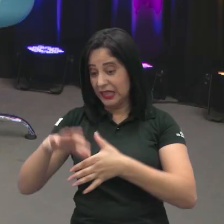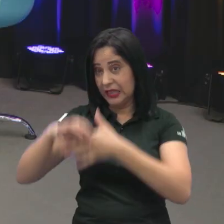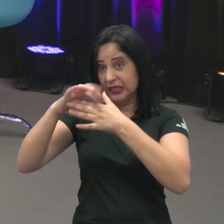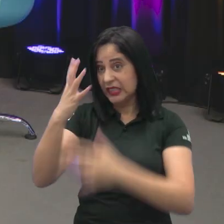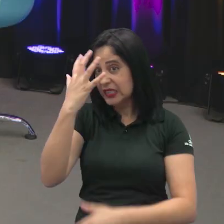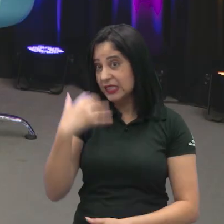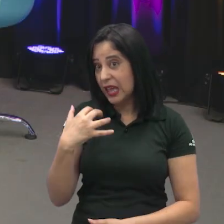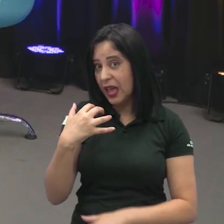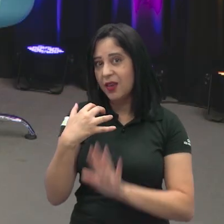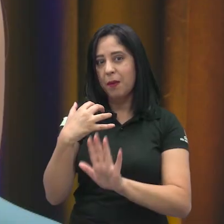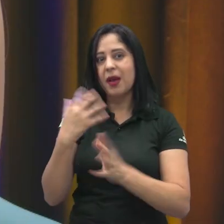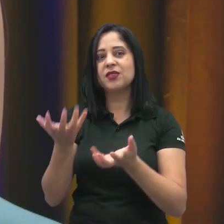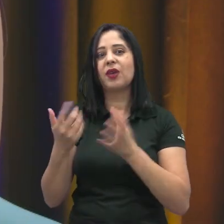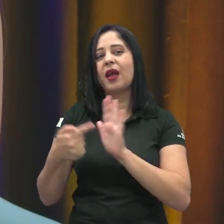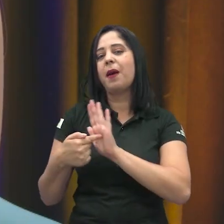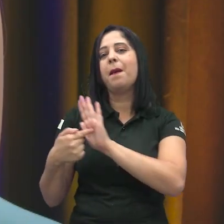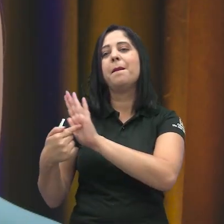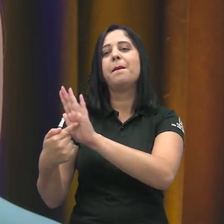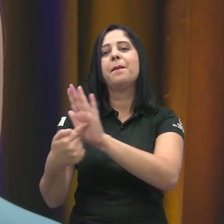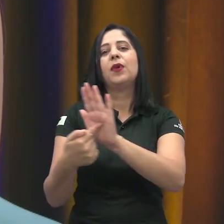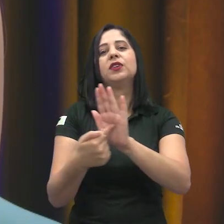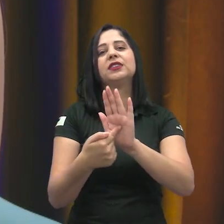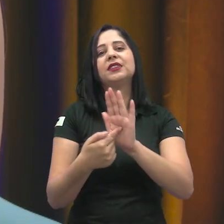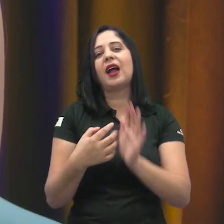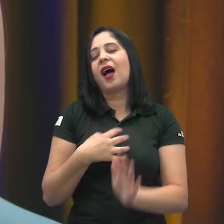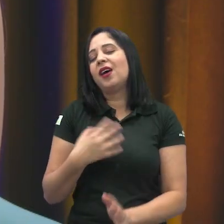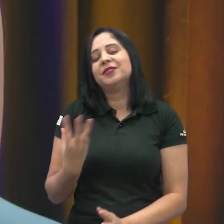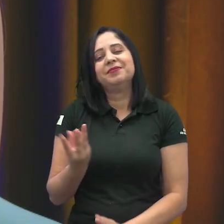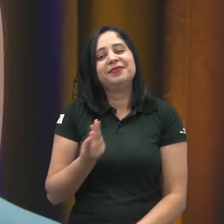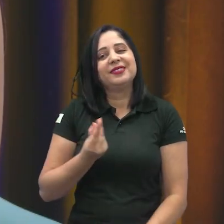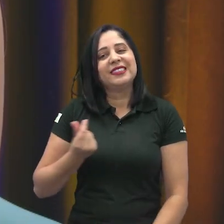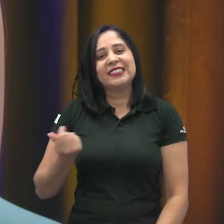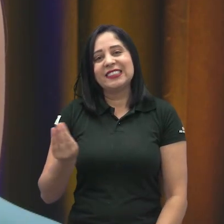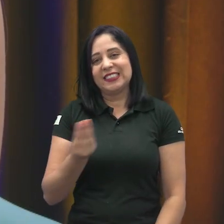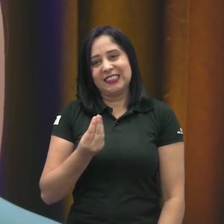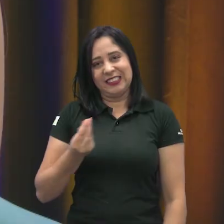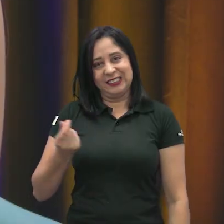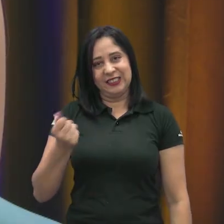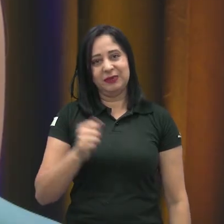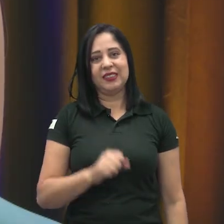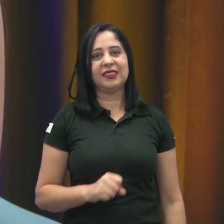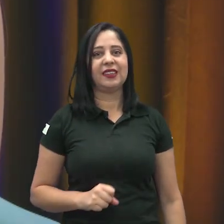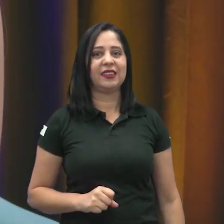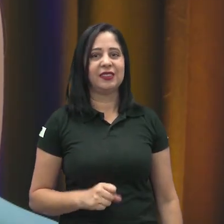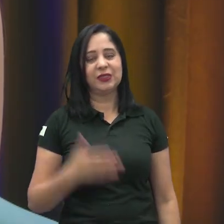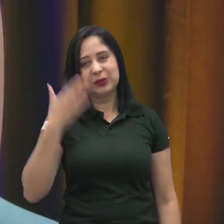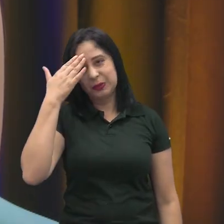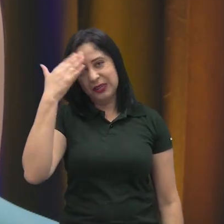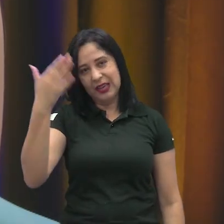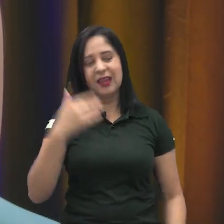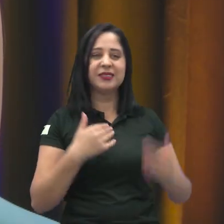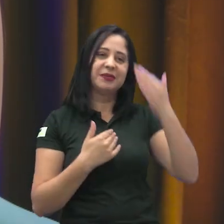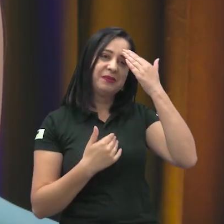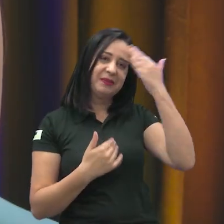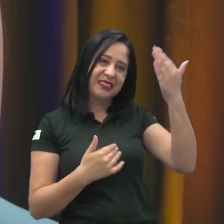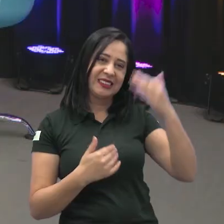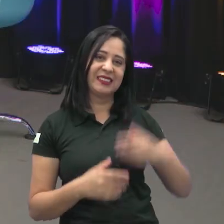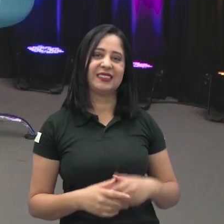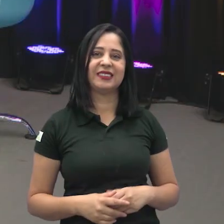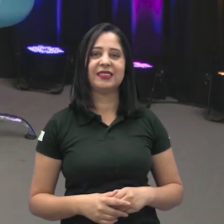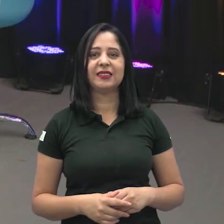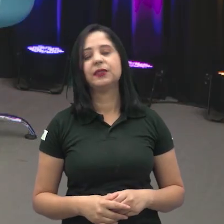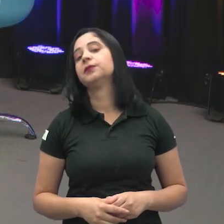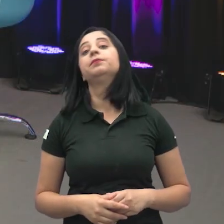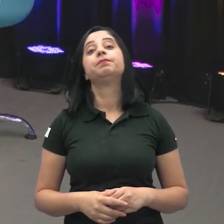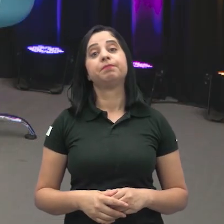tão sério, engessado, falar sobre liderança, mas, na verdade, a gente quer trazer essa sensibilidade, né? Através da arte. Muito obrigada.